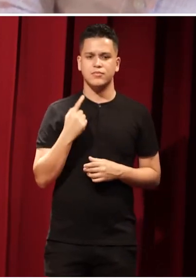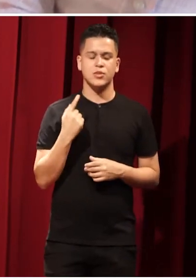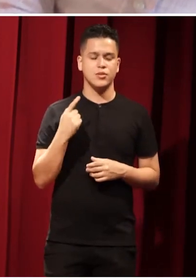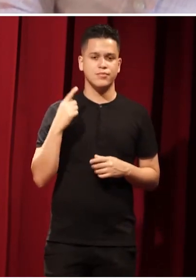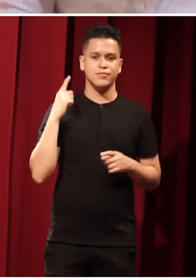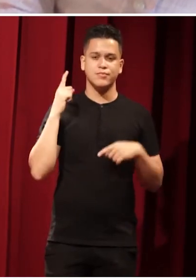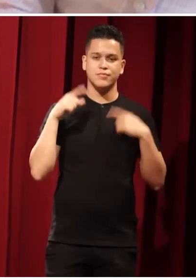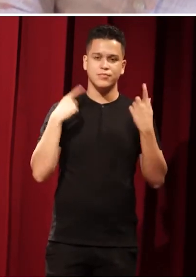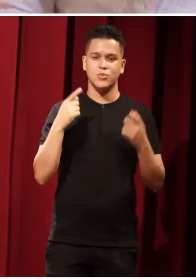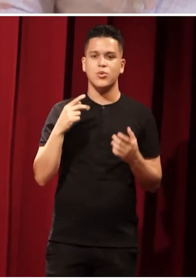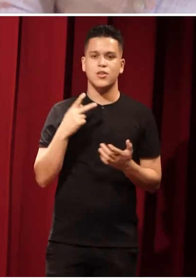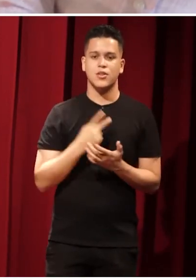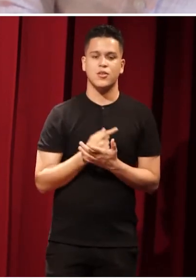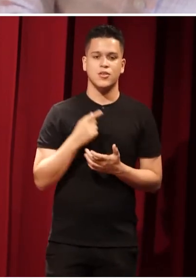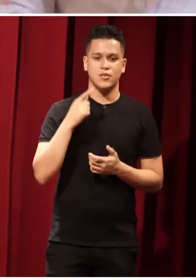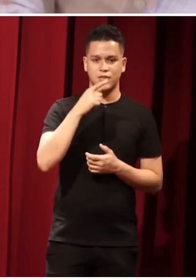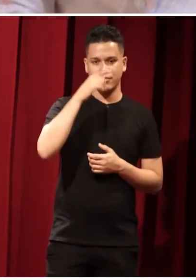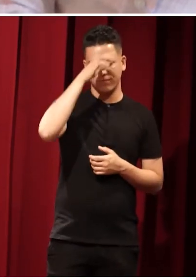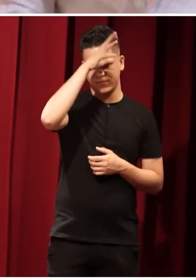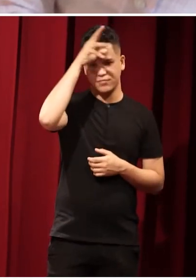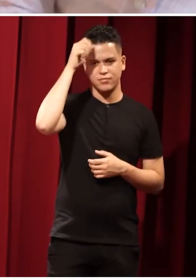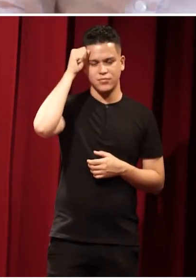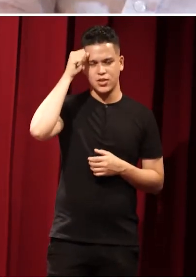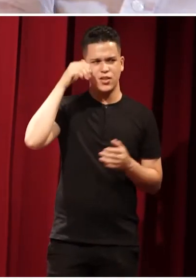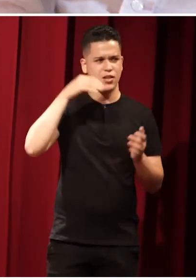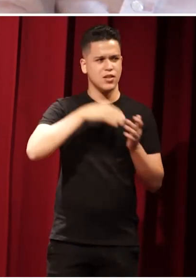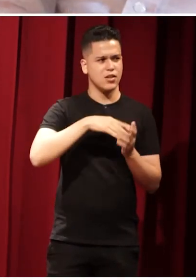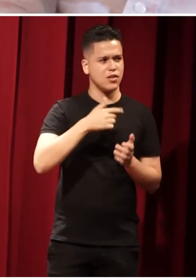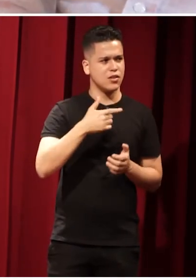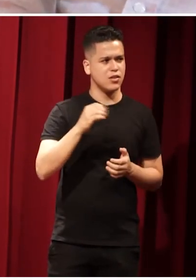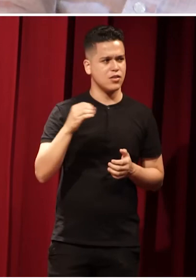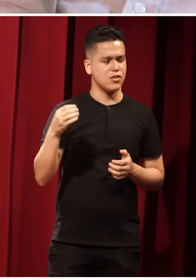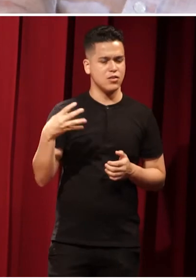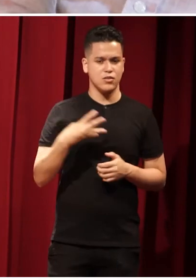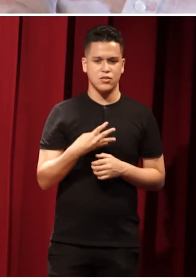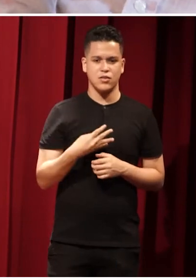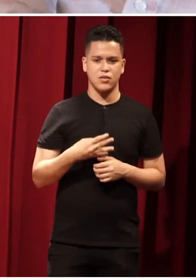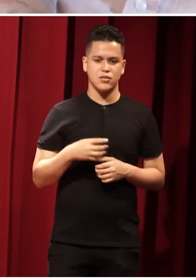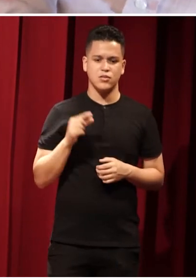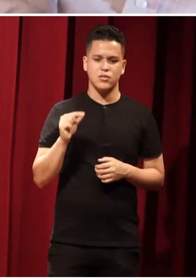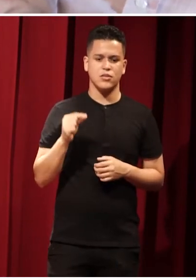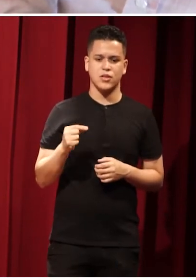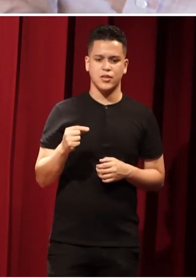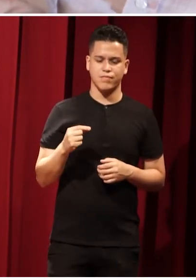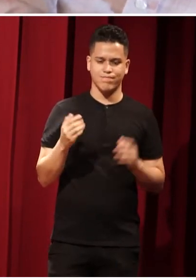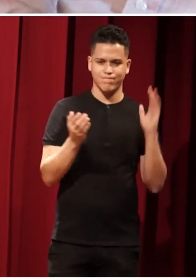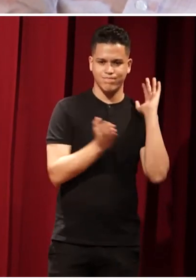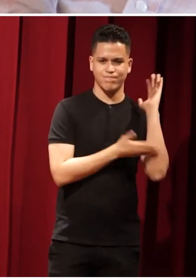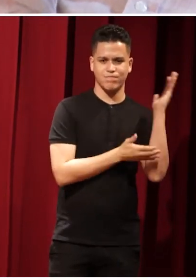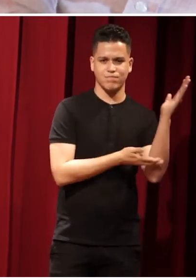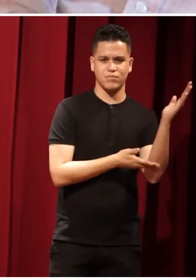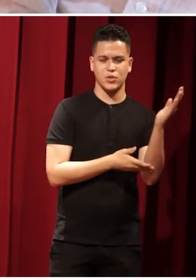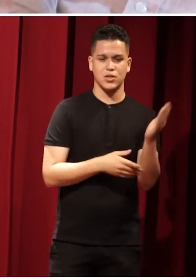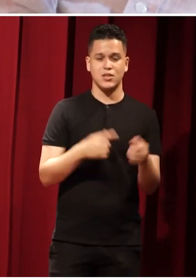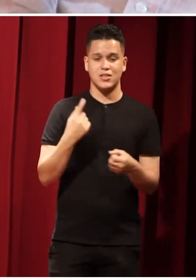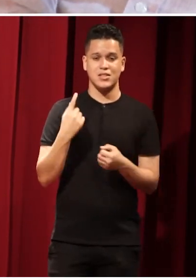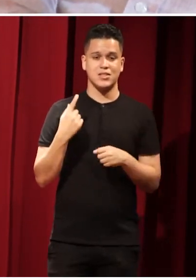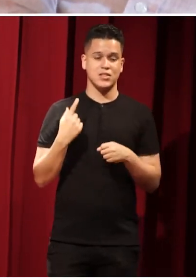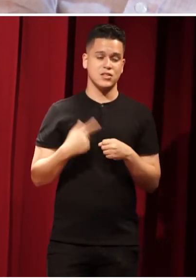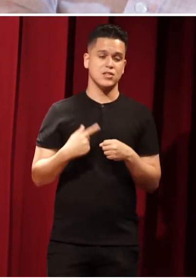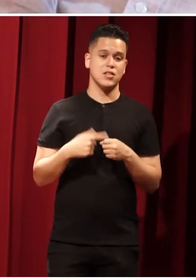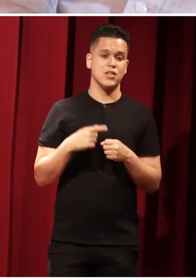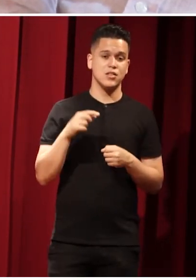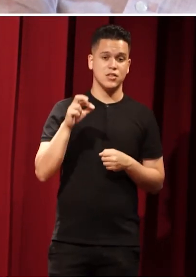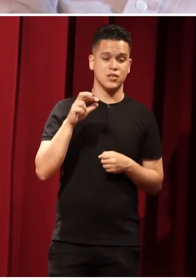loucas que acontece com a Amazônia, que até 2004 foi um desmatamento muito grande, né? Que em Rio Branco, principalmente,